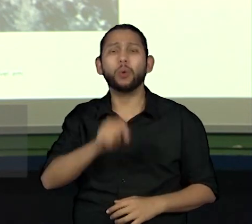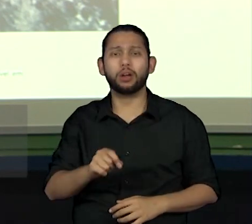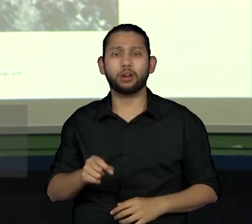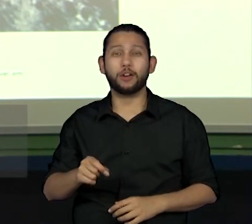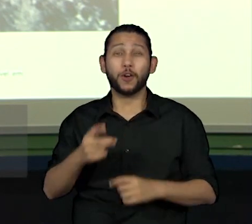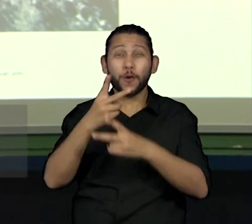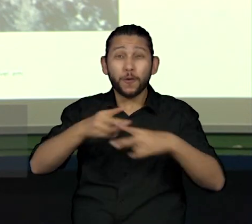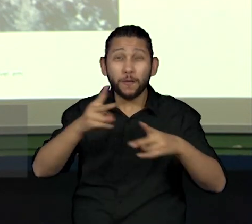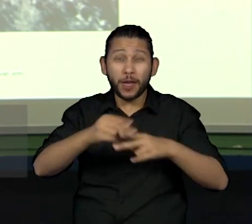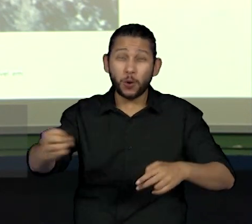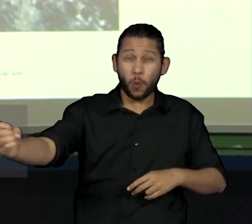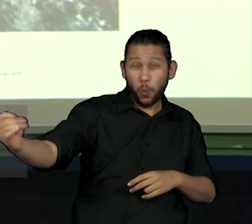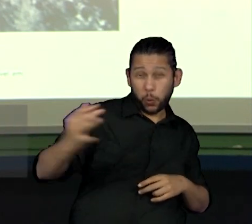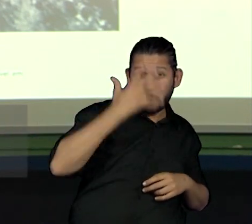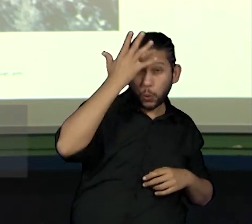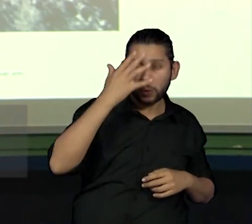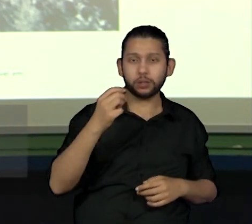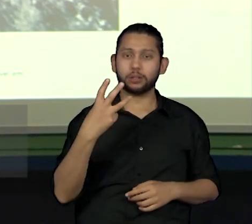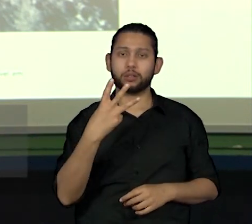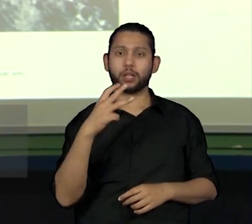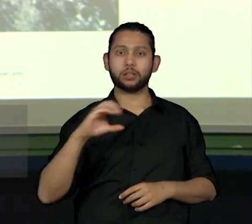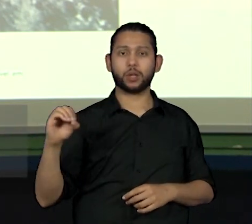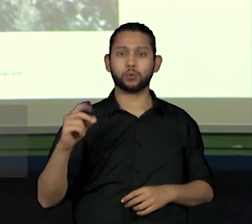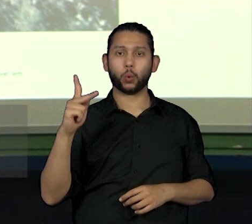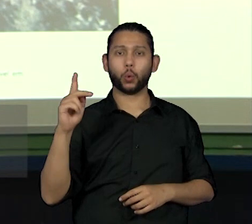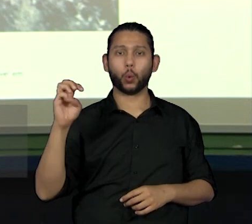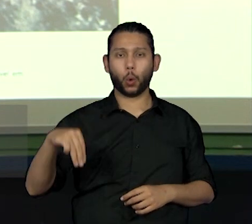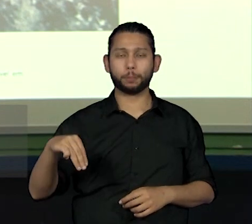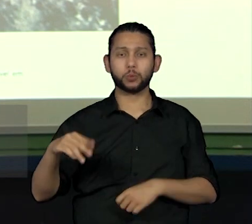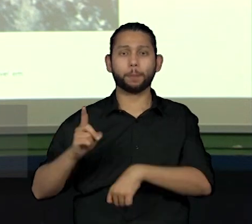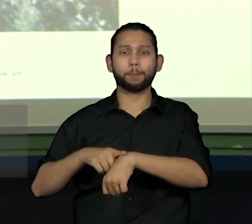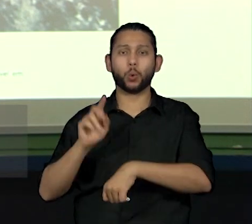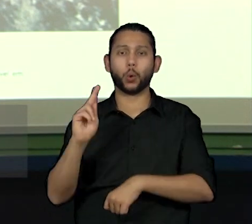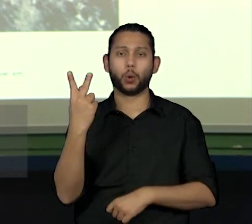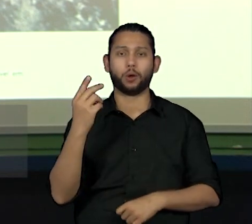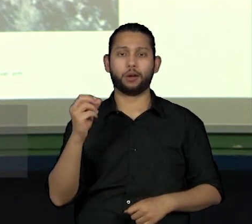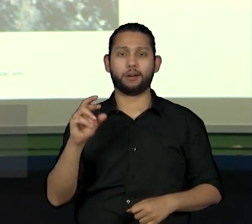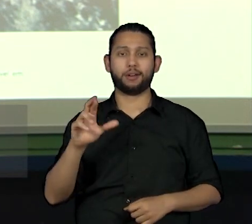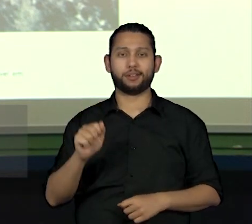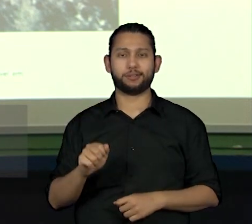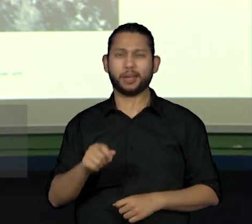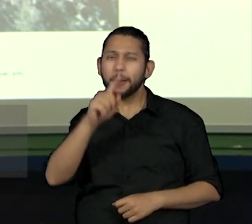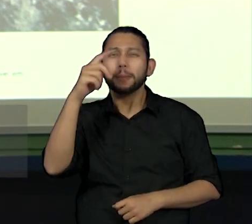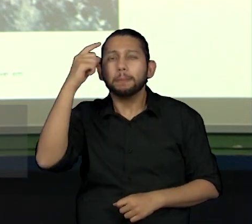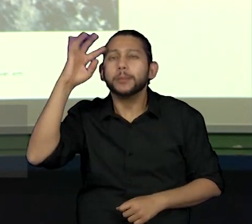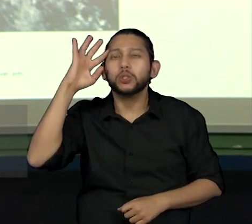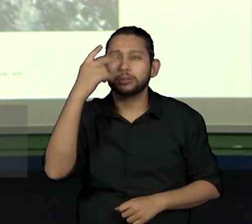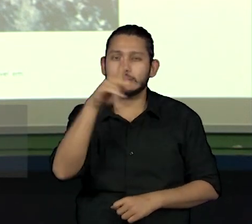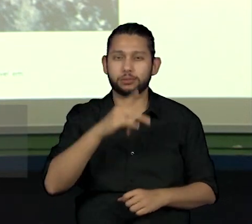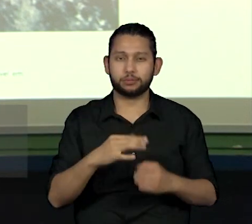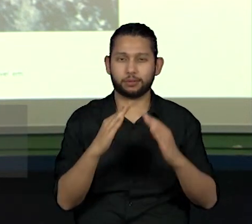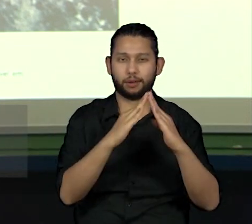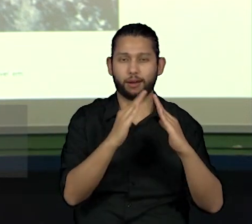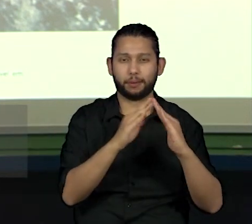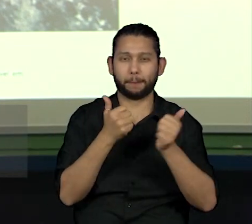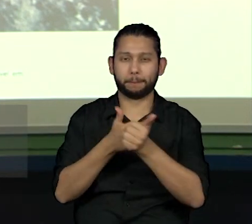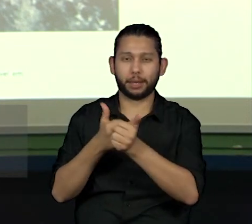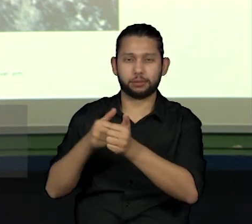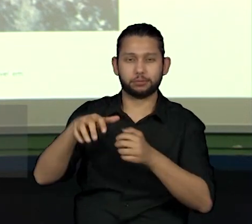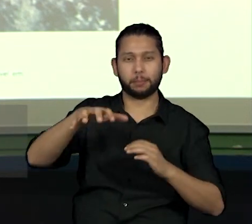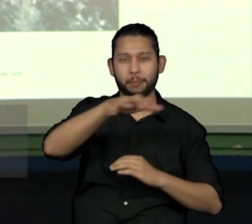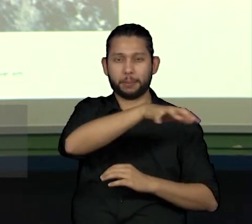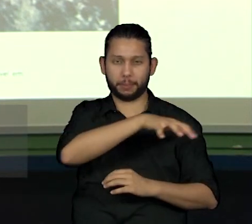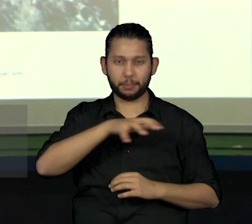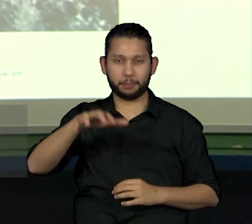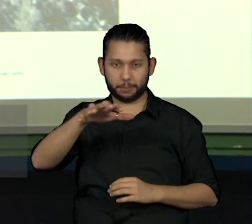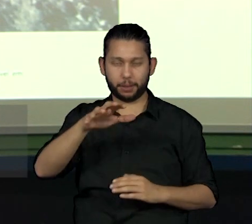chegando a 300 km por hora na sua cidade, né, ou no seu estado, o